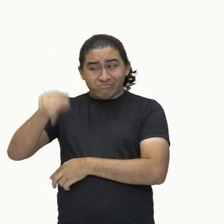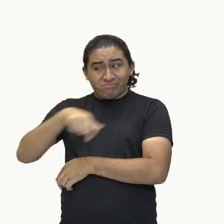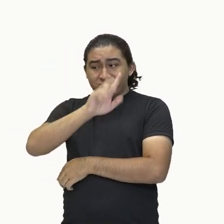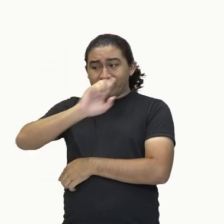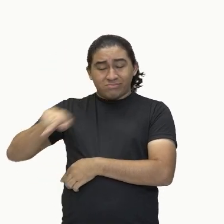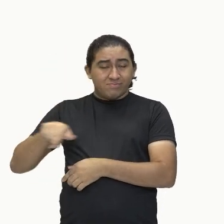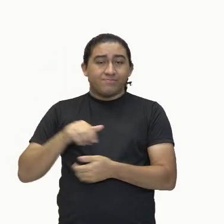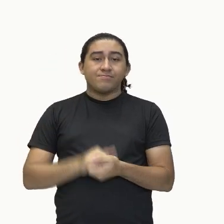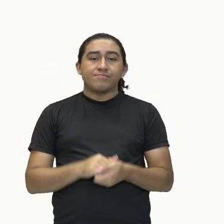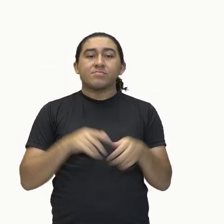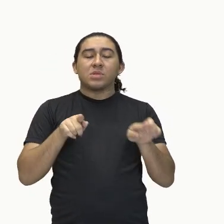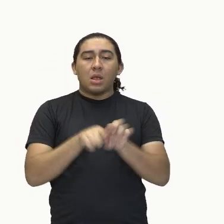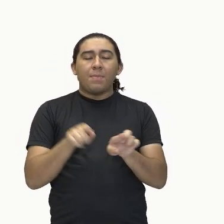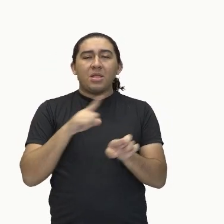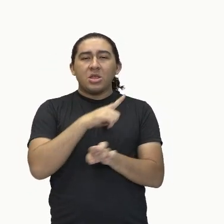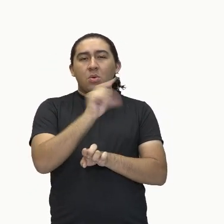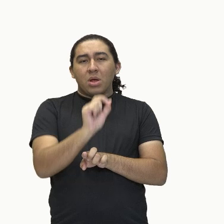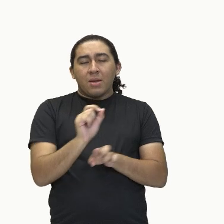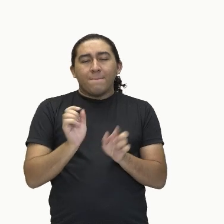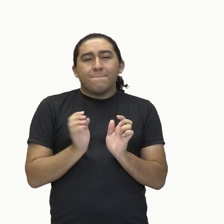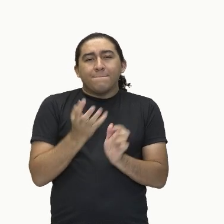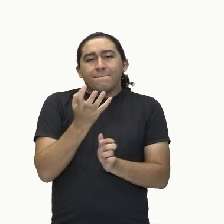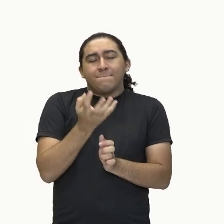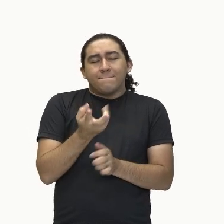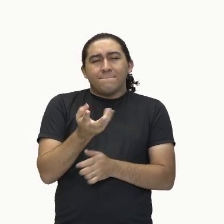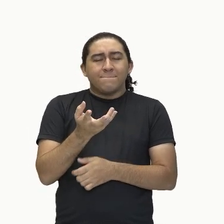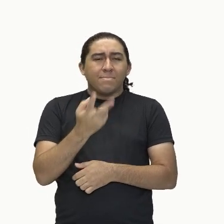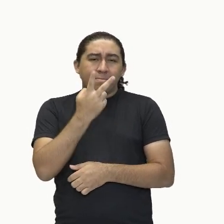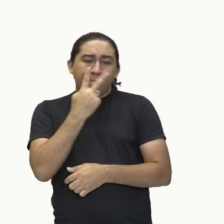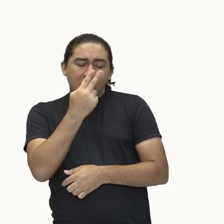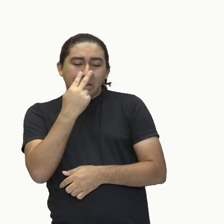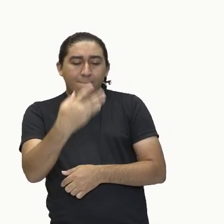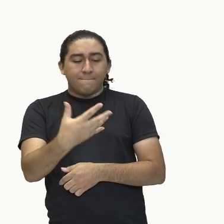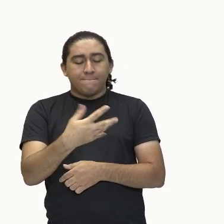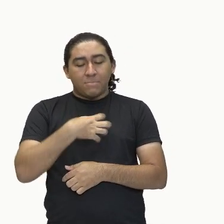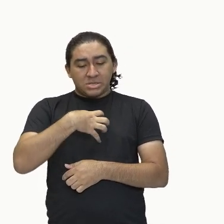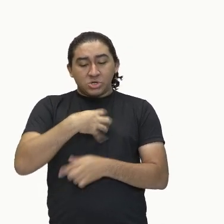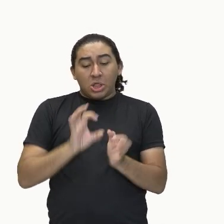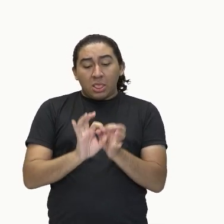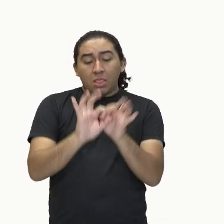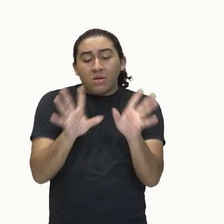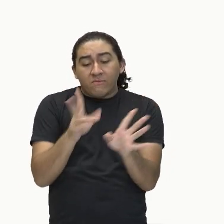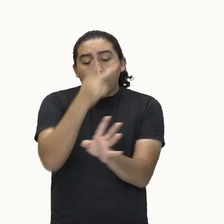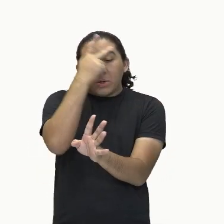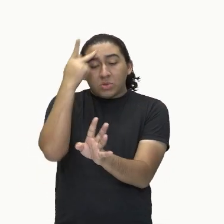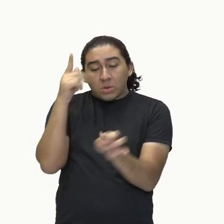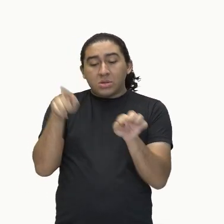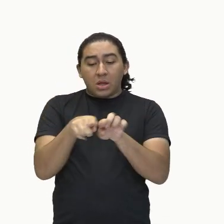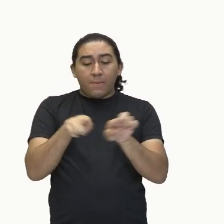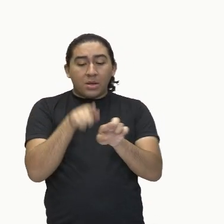Defendia a espontaneidade, o imediatismo e o caos. os